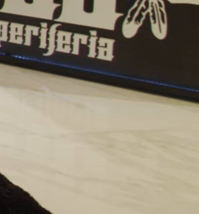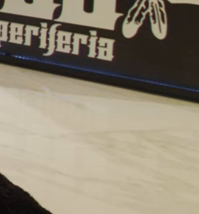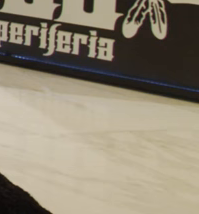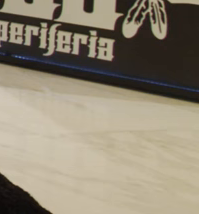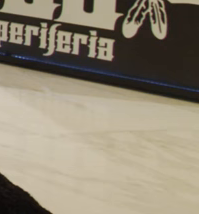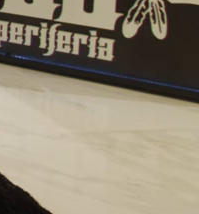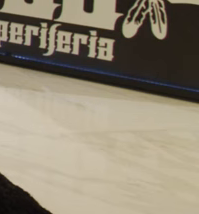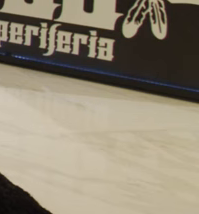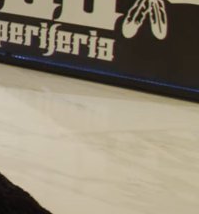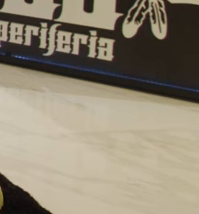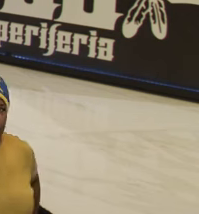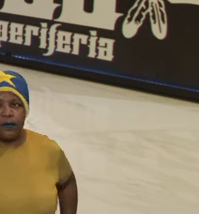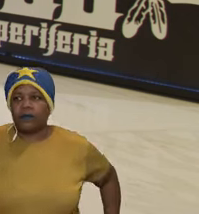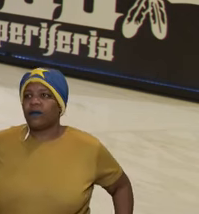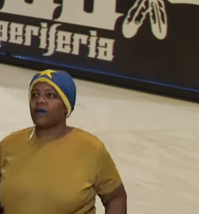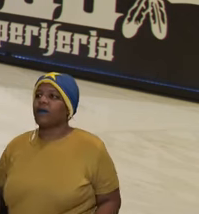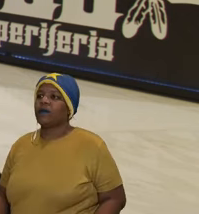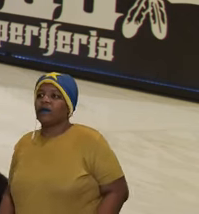Mano, e